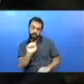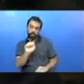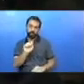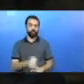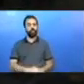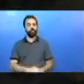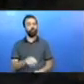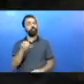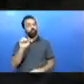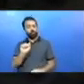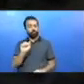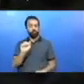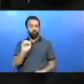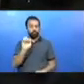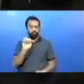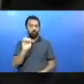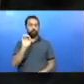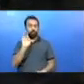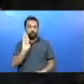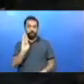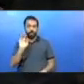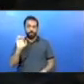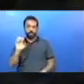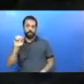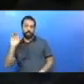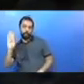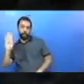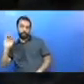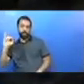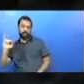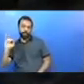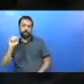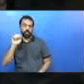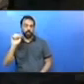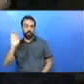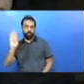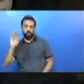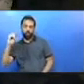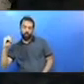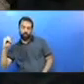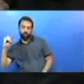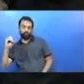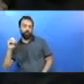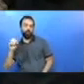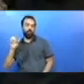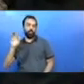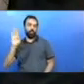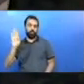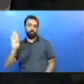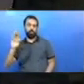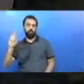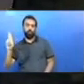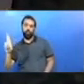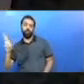ba. E B com E fica B. B com I fica bi. B com O fica bo.